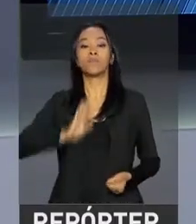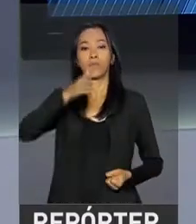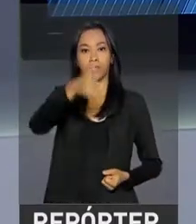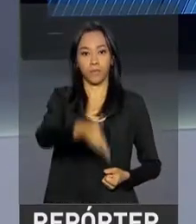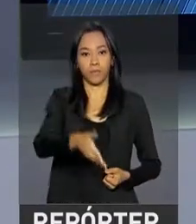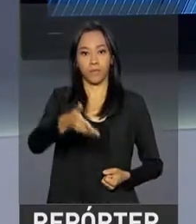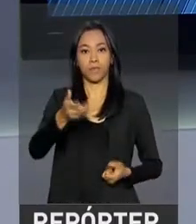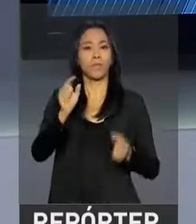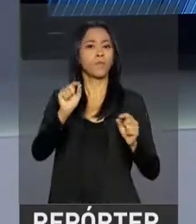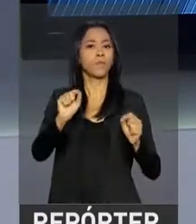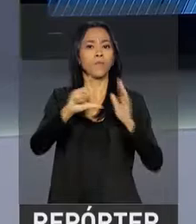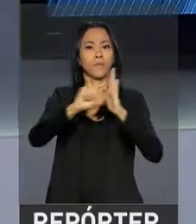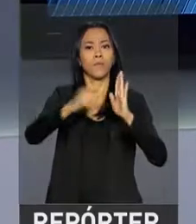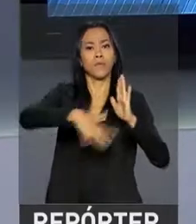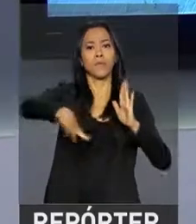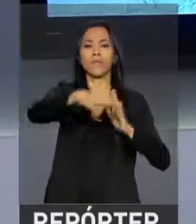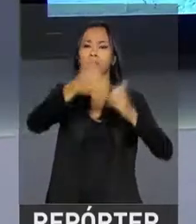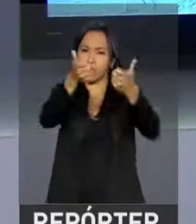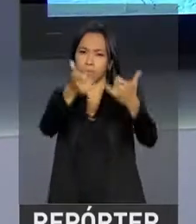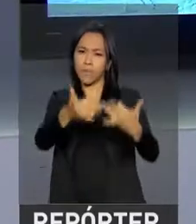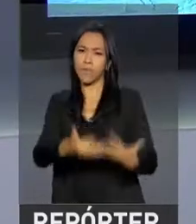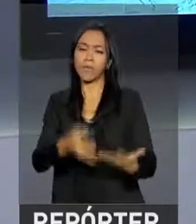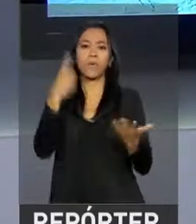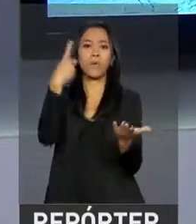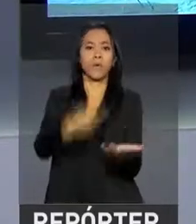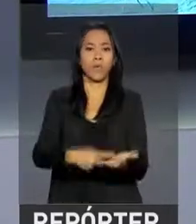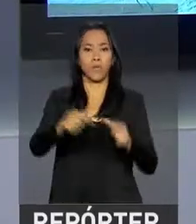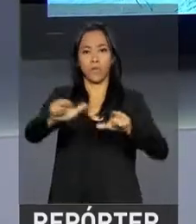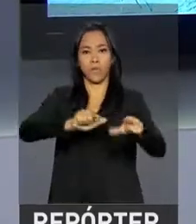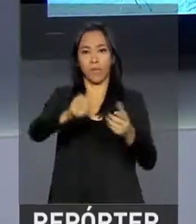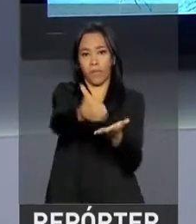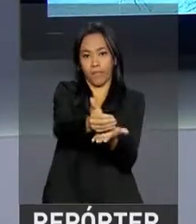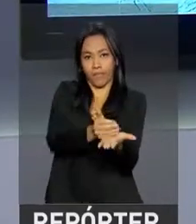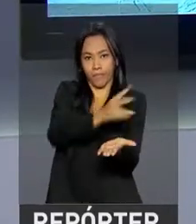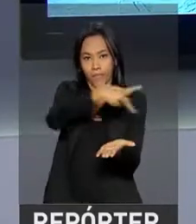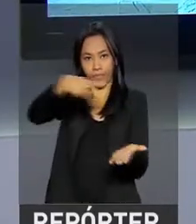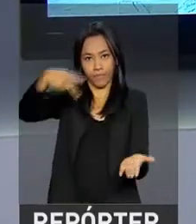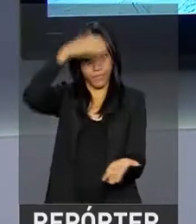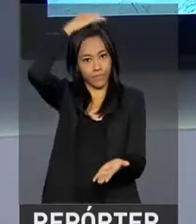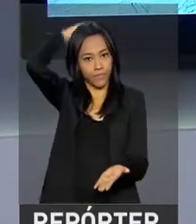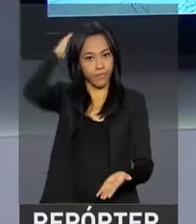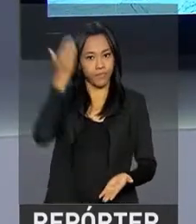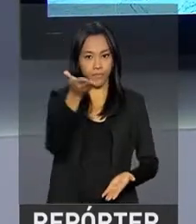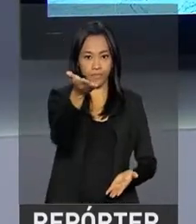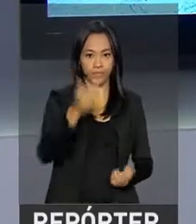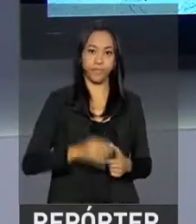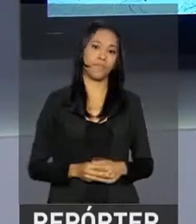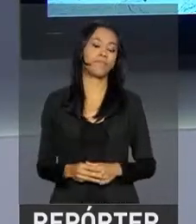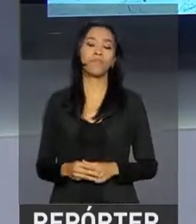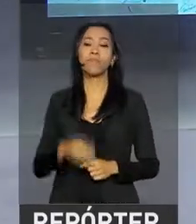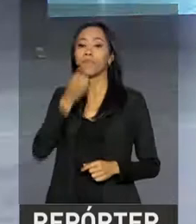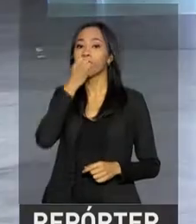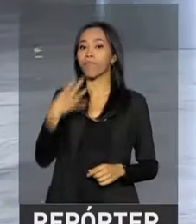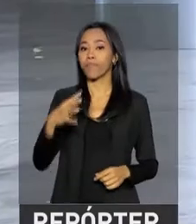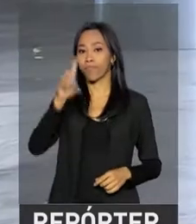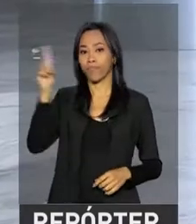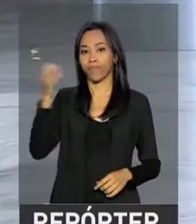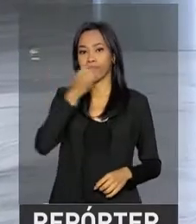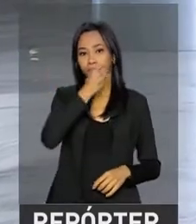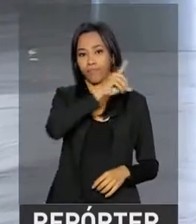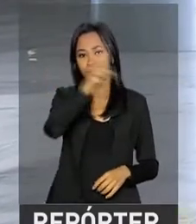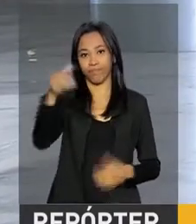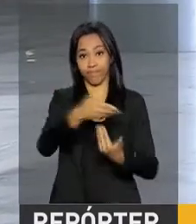lopes sobre a agenda do presidente michel temer lá novamente cleide bom dia caro ao bom dia a